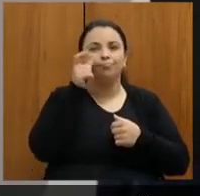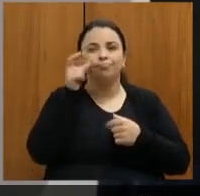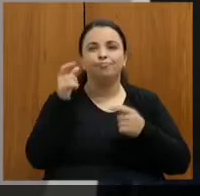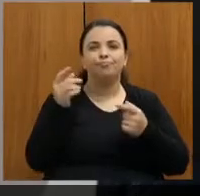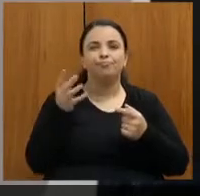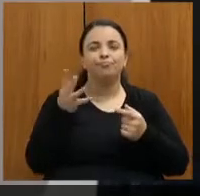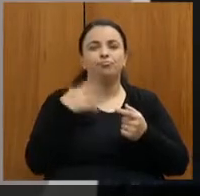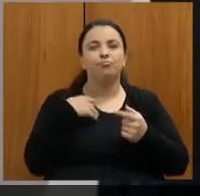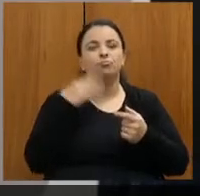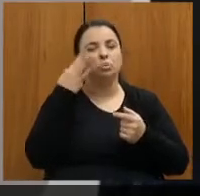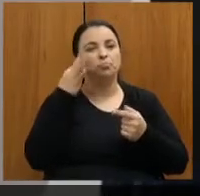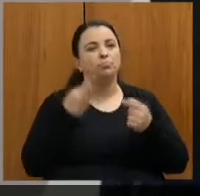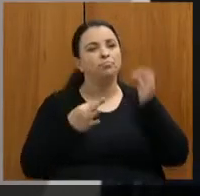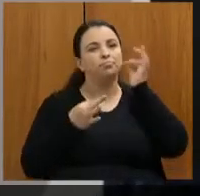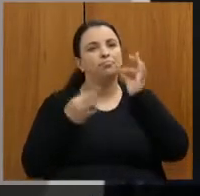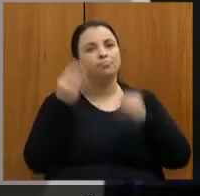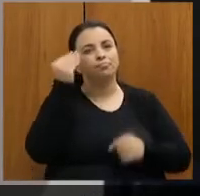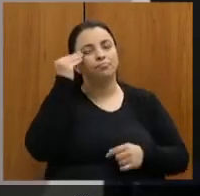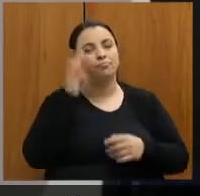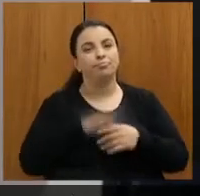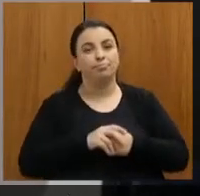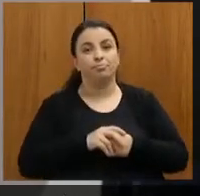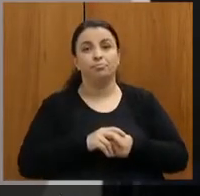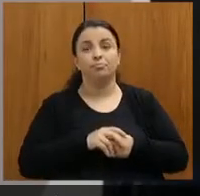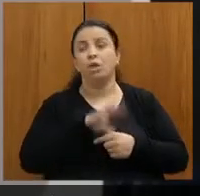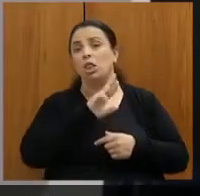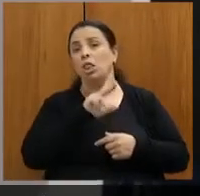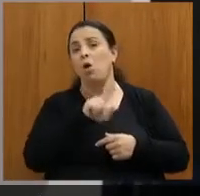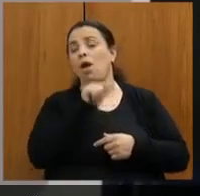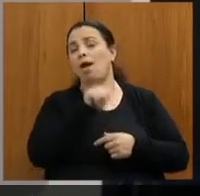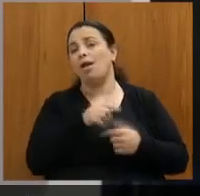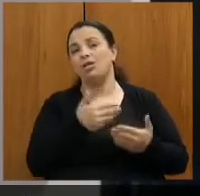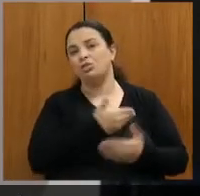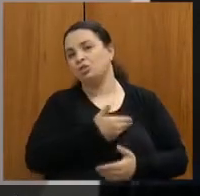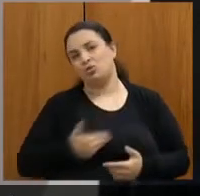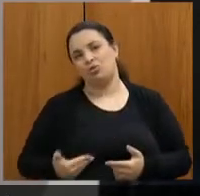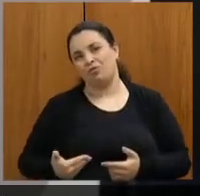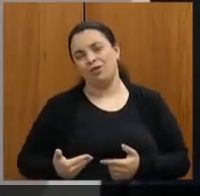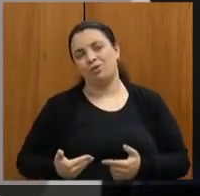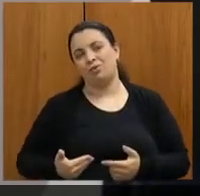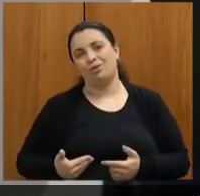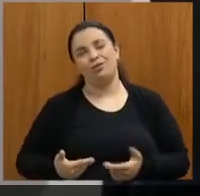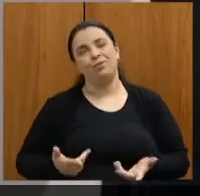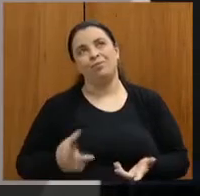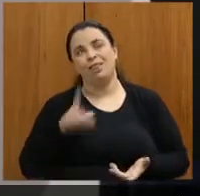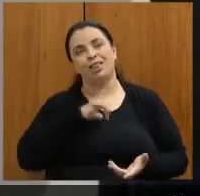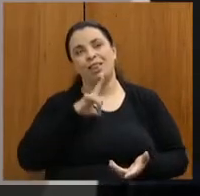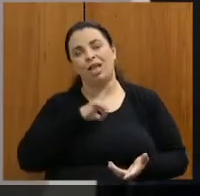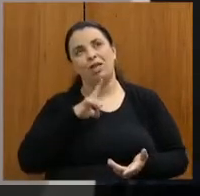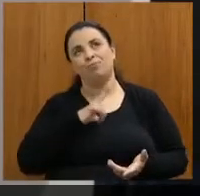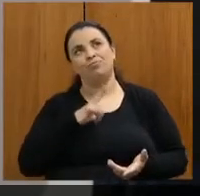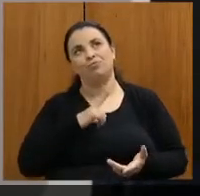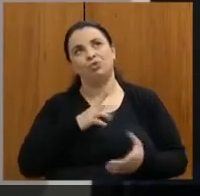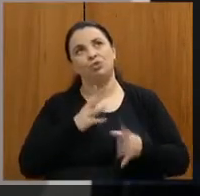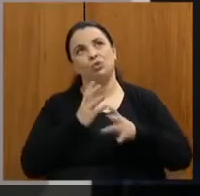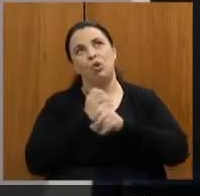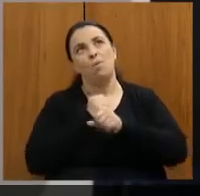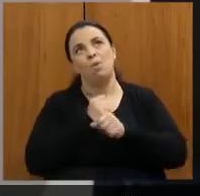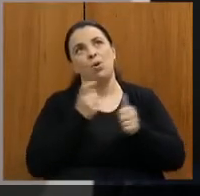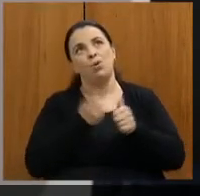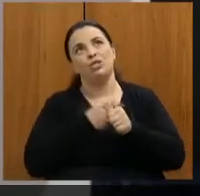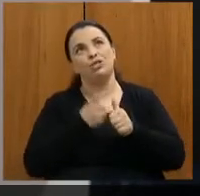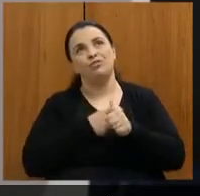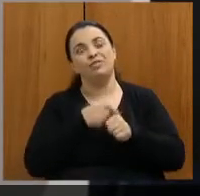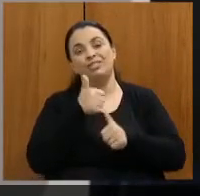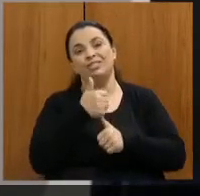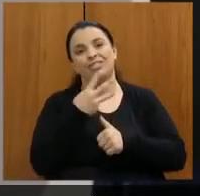não foi esse governo que arrumou uma dita de sente mais de 130 milhões mas é o estado de Minas Gerais